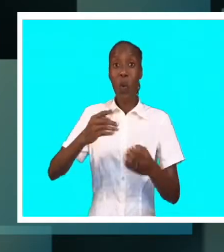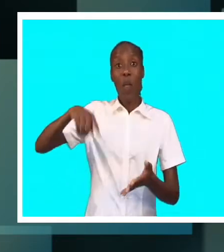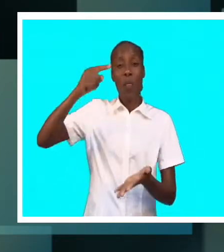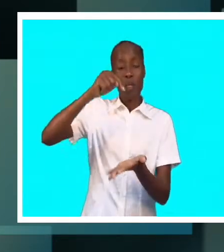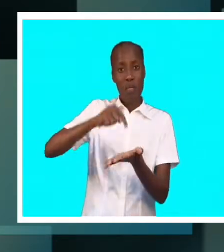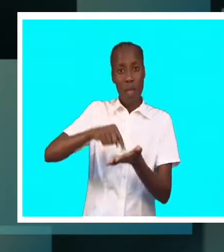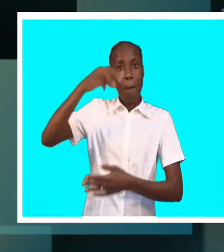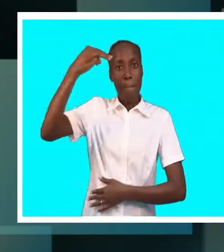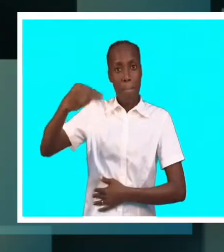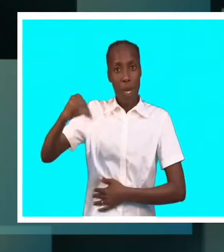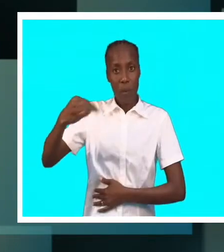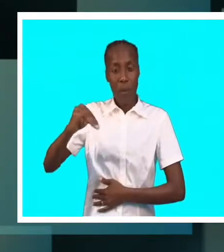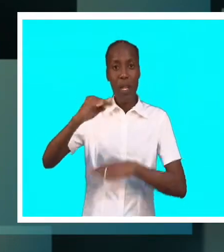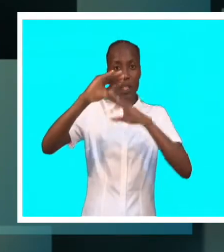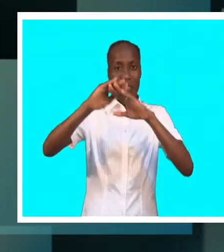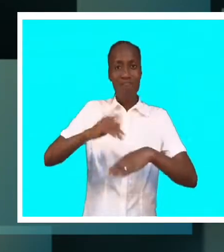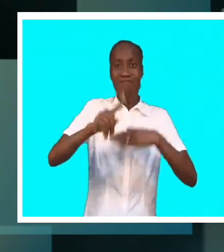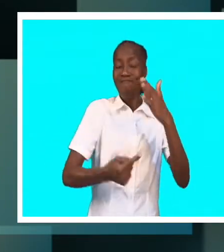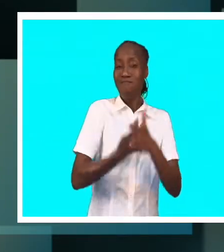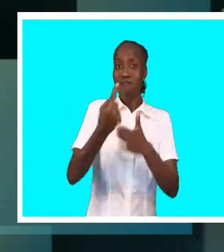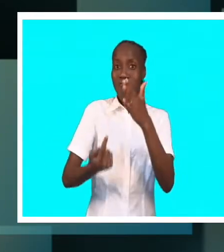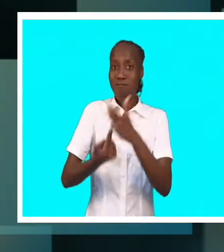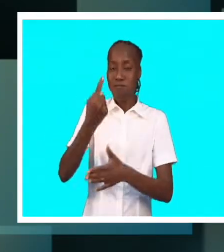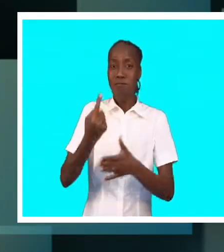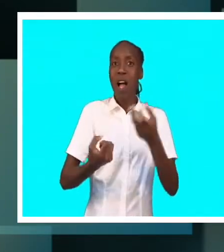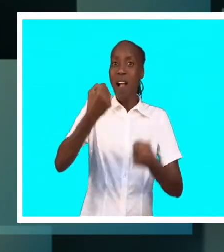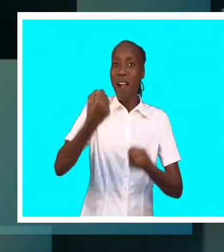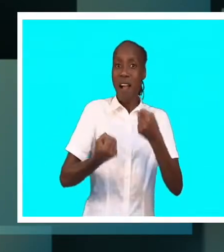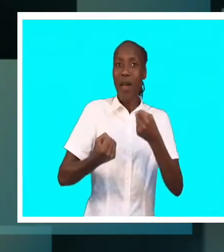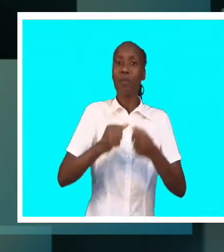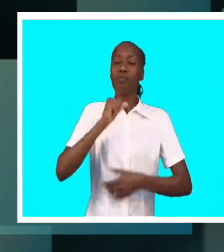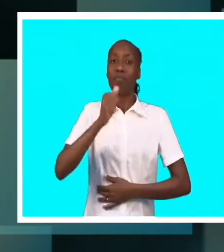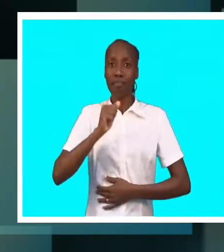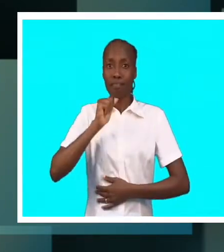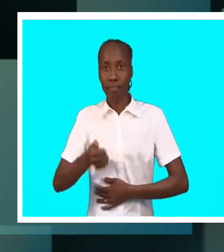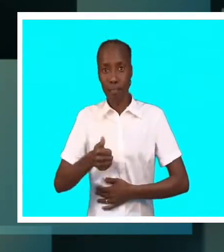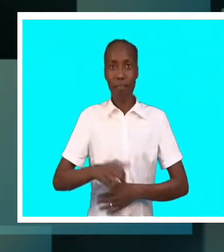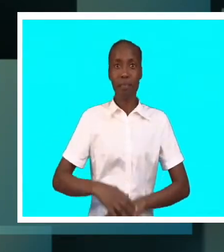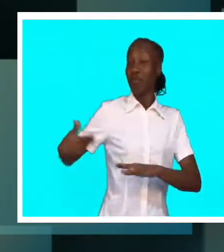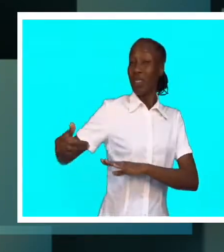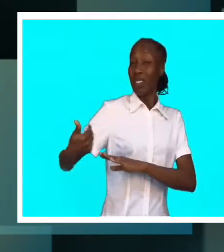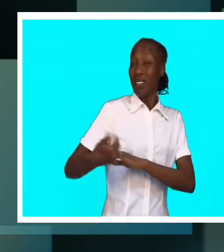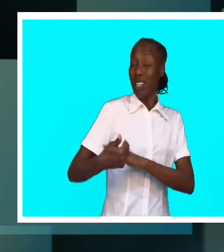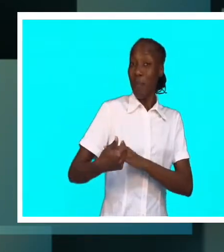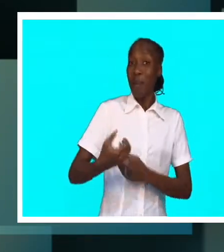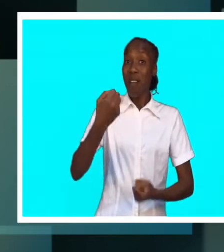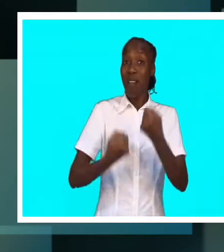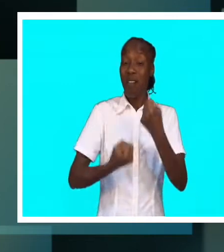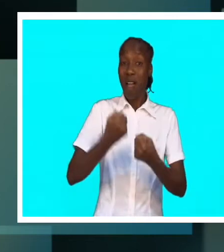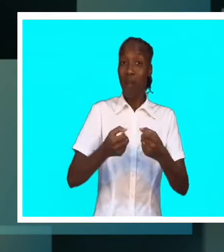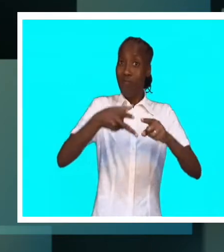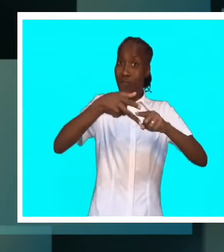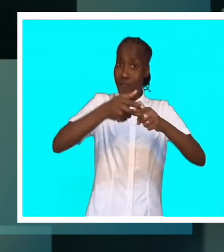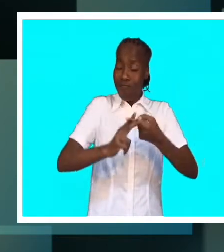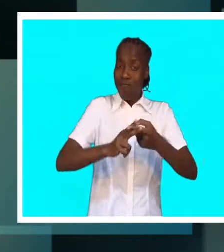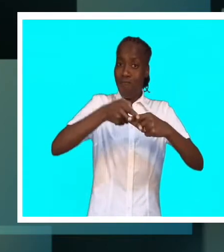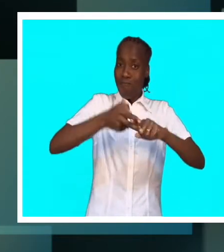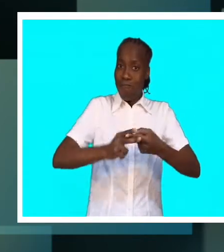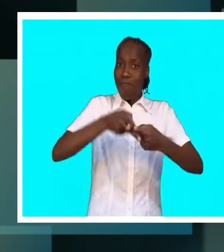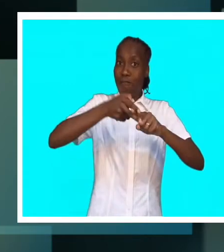neste município, que chega até a criar danos aos automobilistas. sempre nós vamos, levamos os